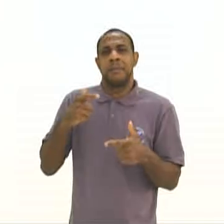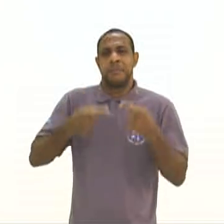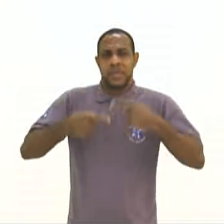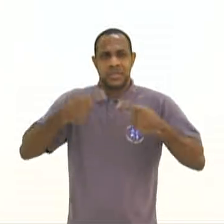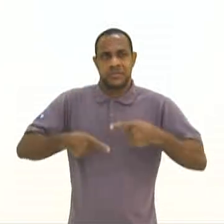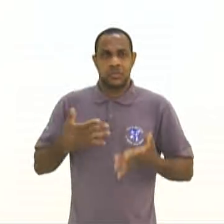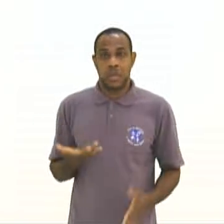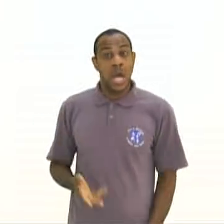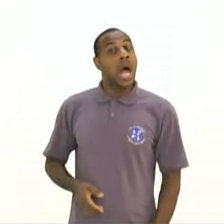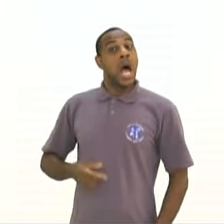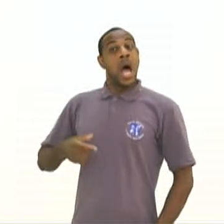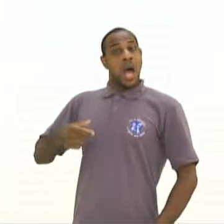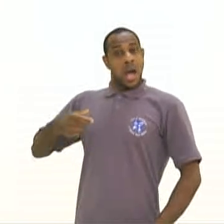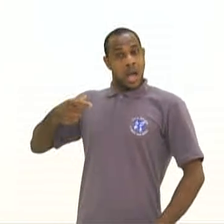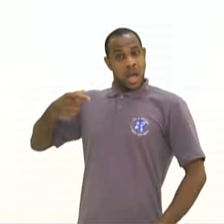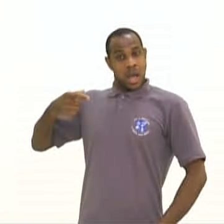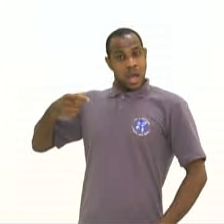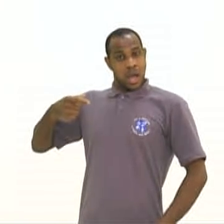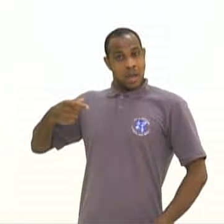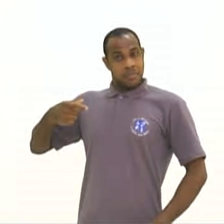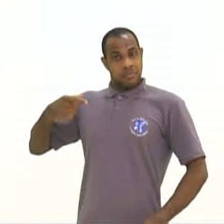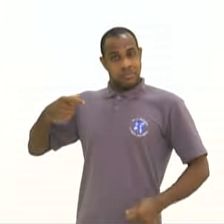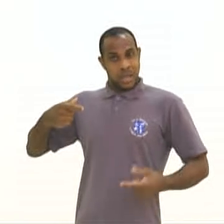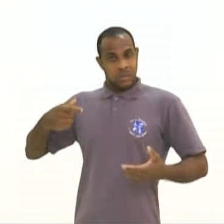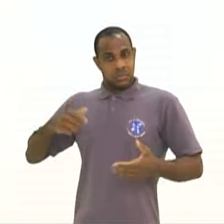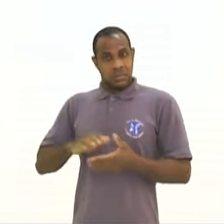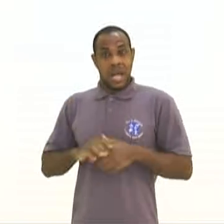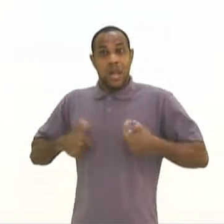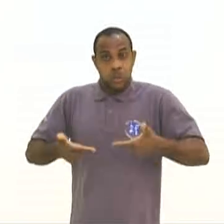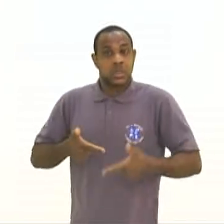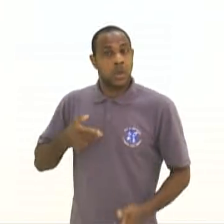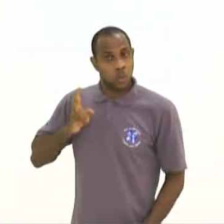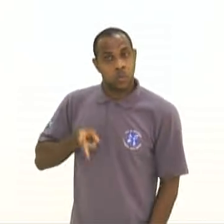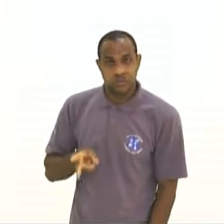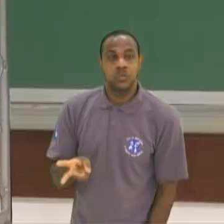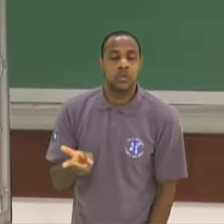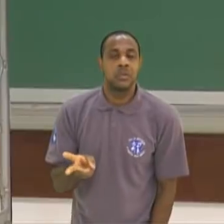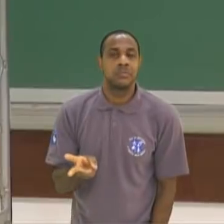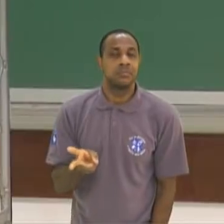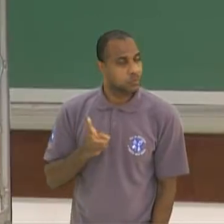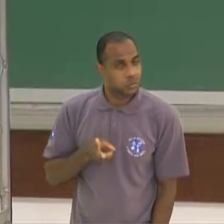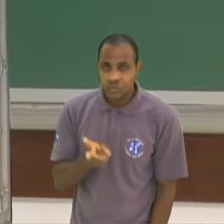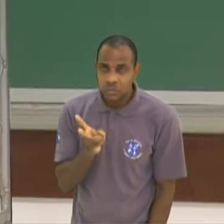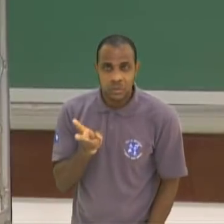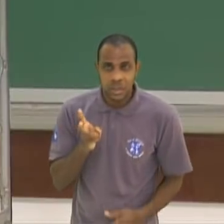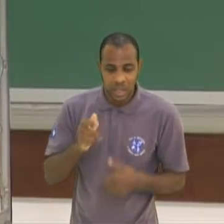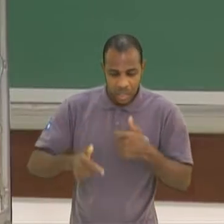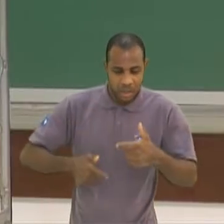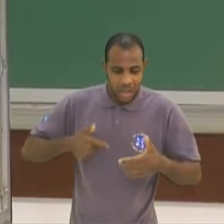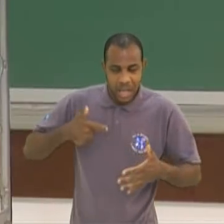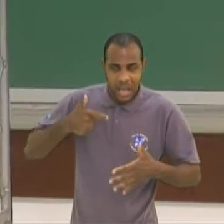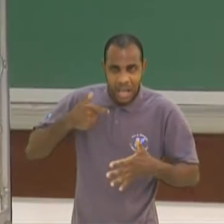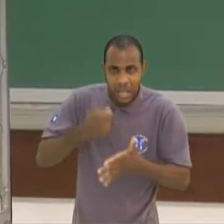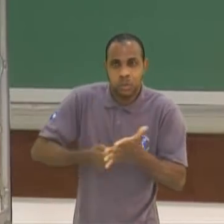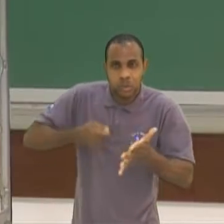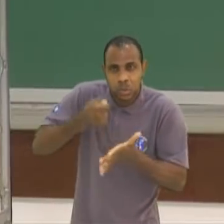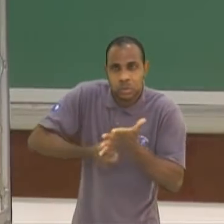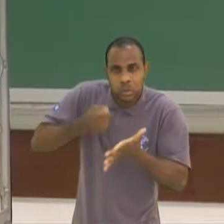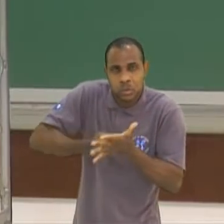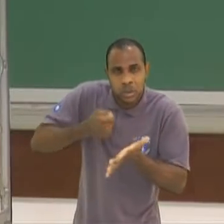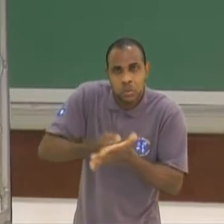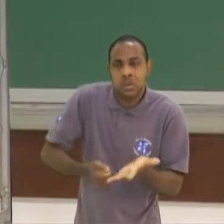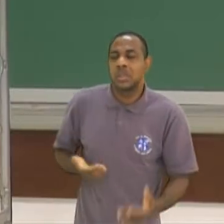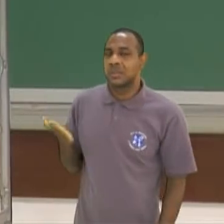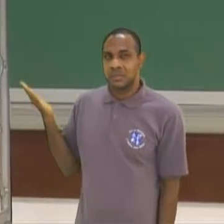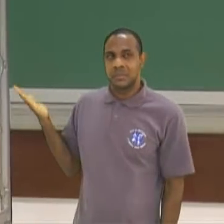luta continuou no governo do Figueiredo. O início do governo Figueiredo foi marcado pela mobilização de grande